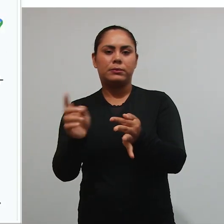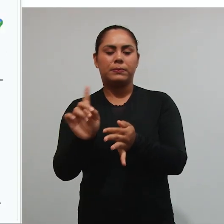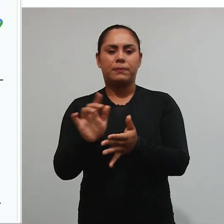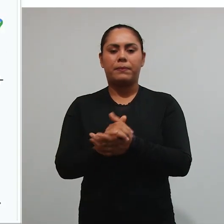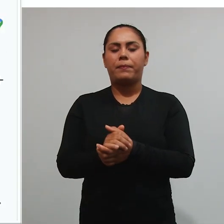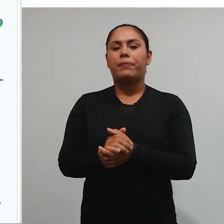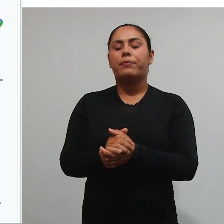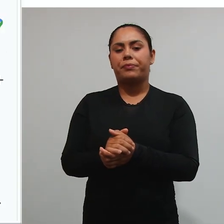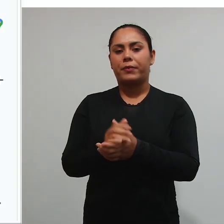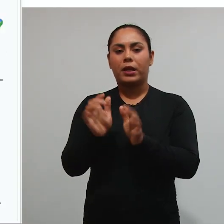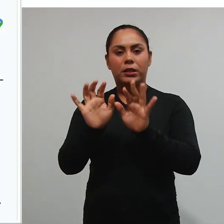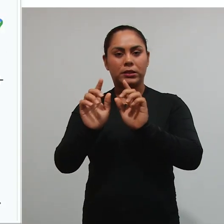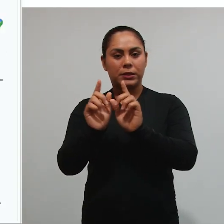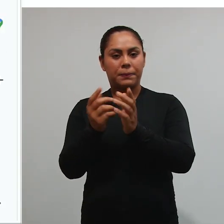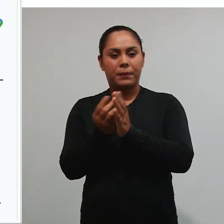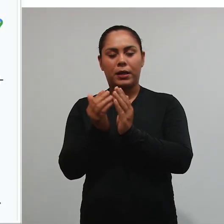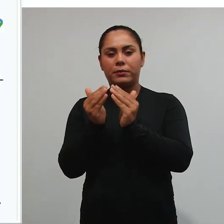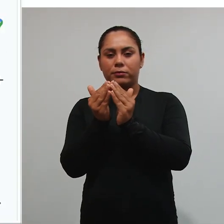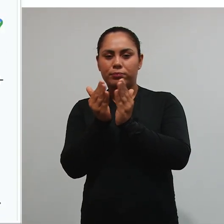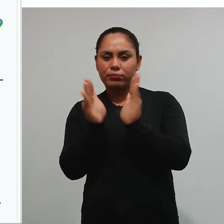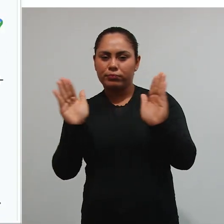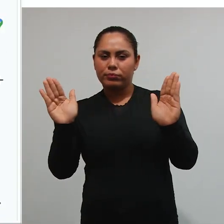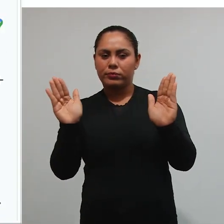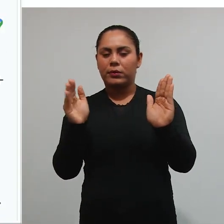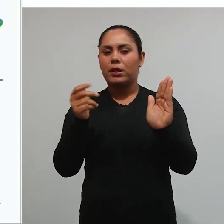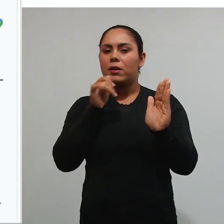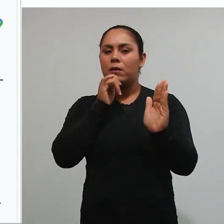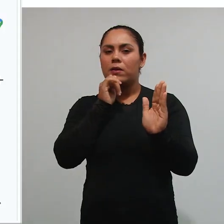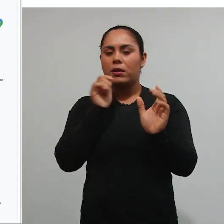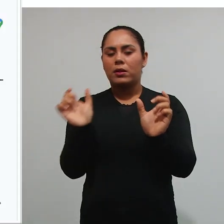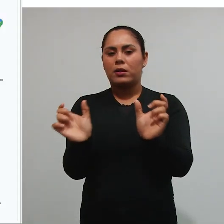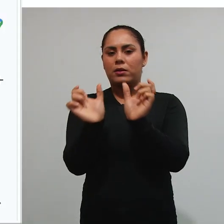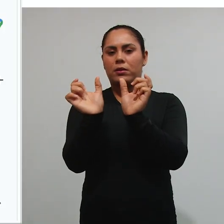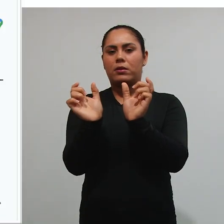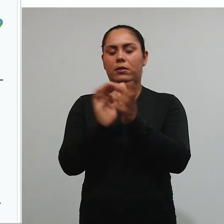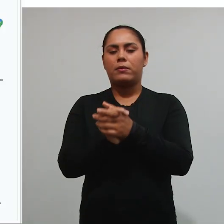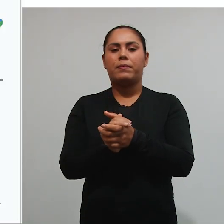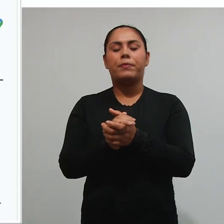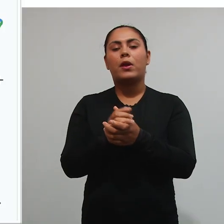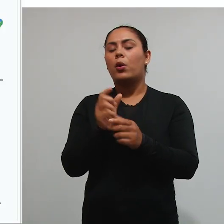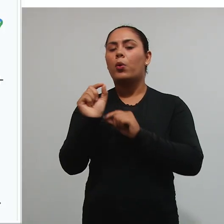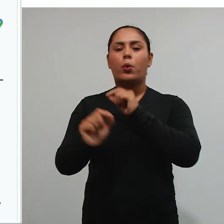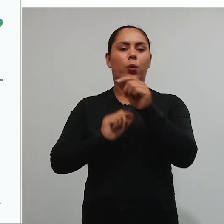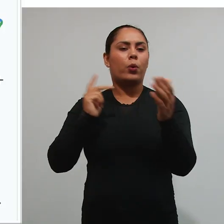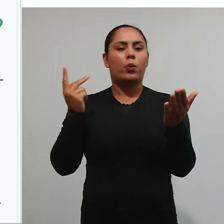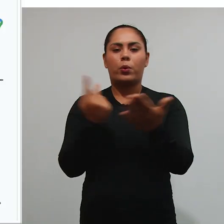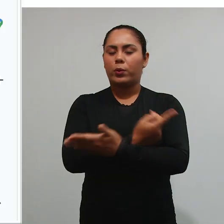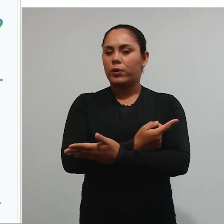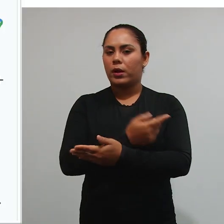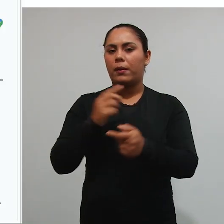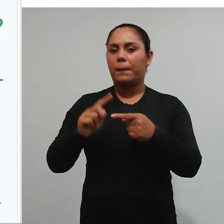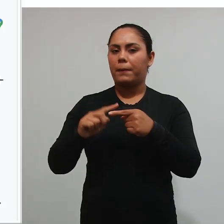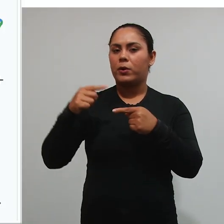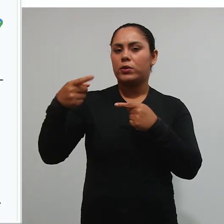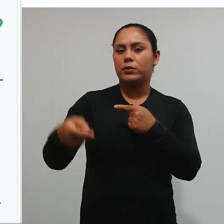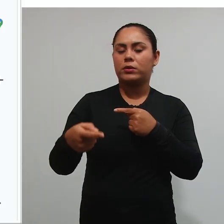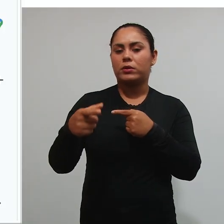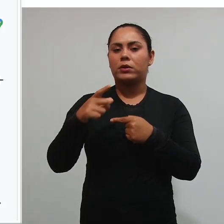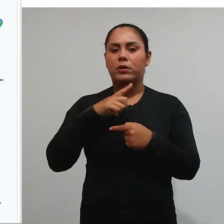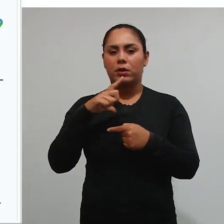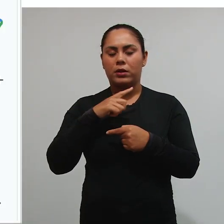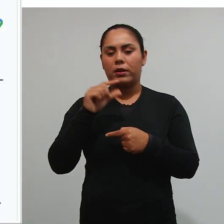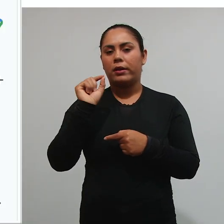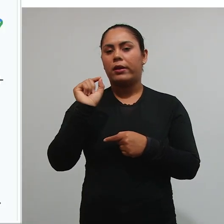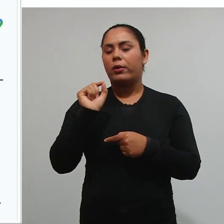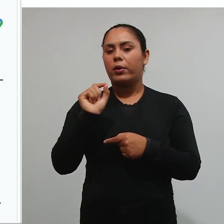É isso mesmo, né? Espaços simples separadas uma da outra por 2 enter. Então, o que acontece? A próxima, eu tenho